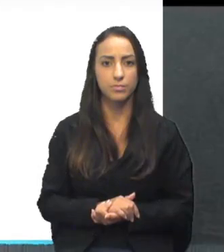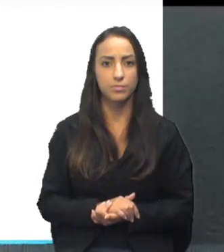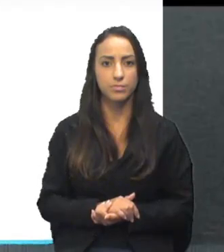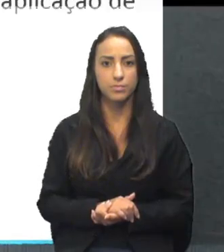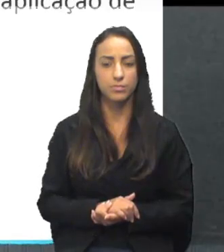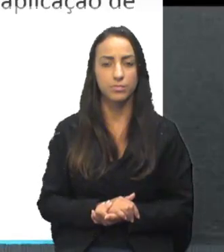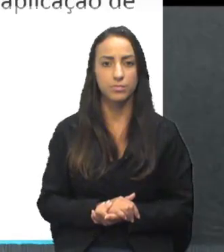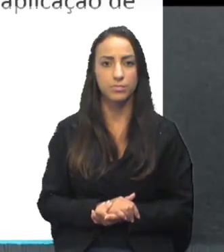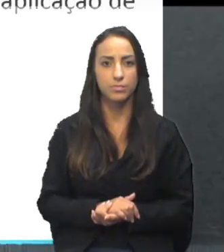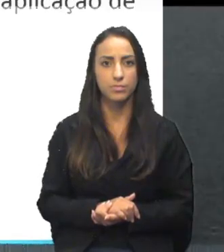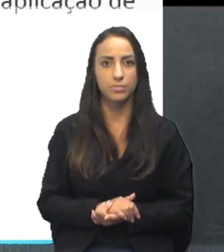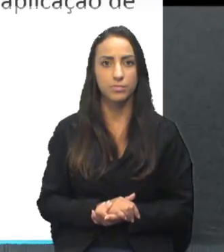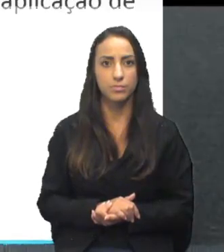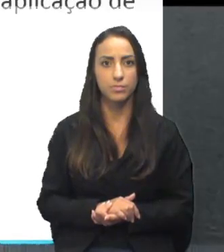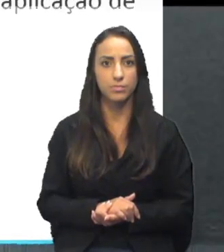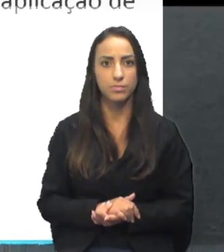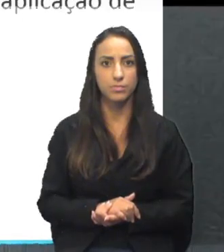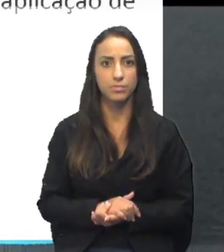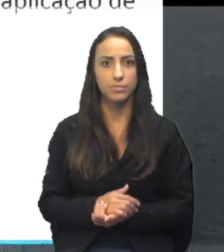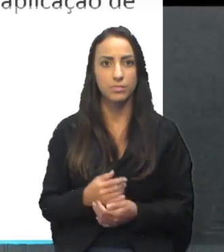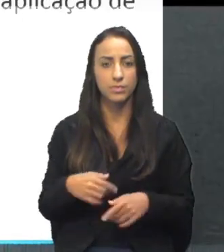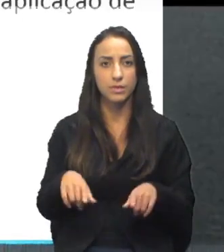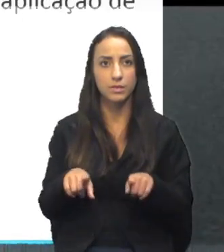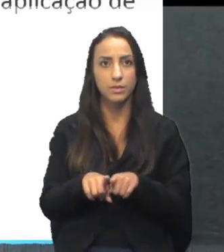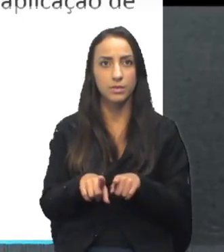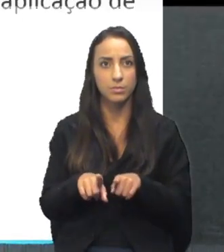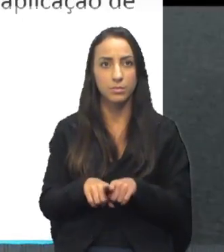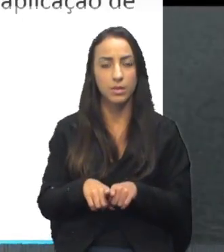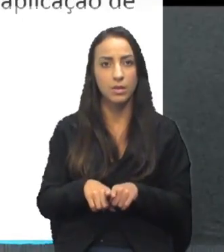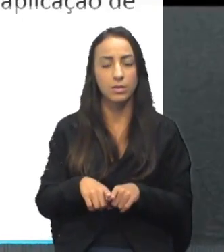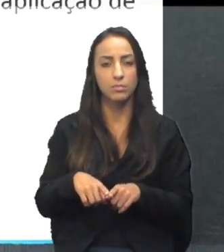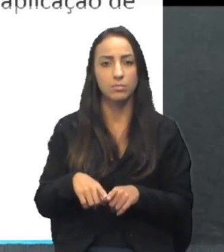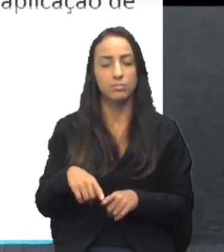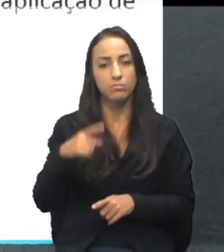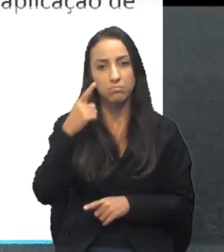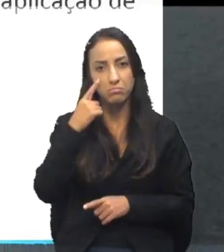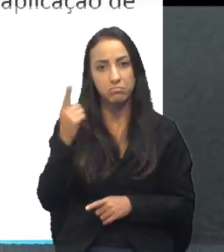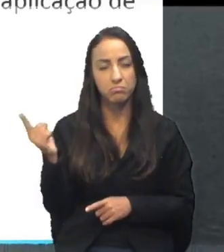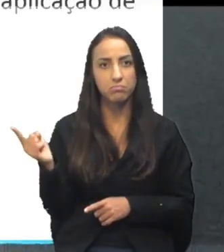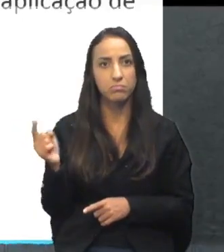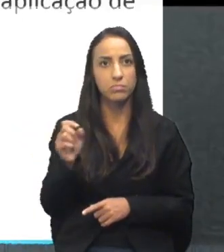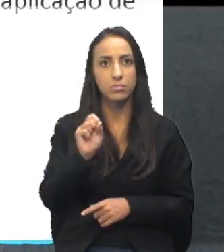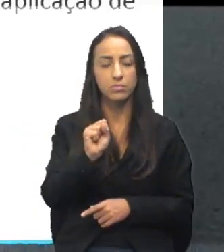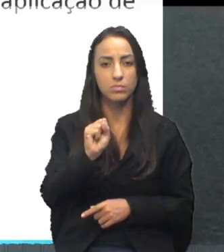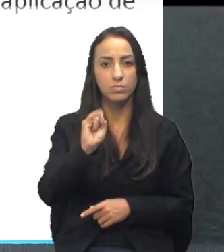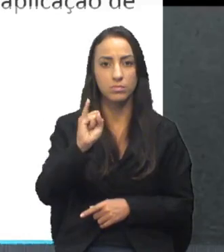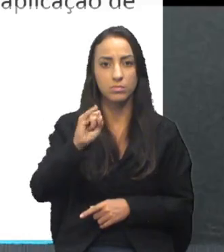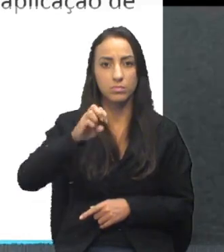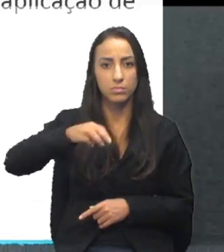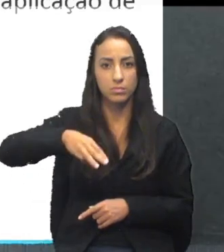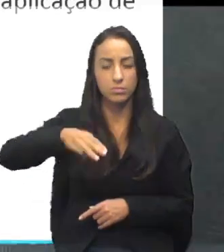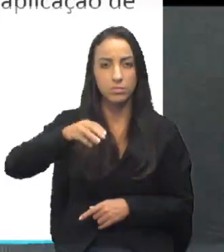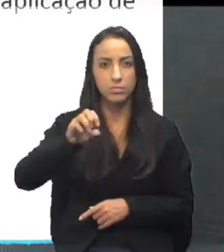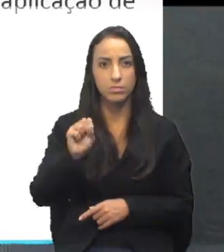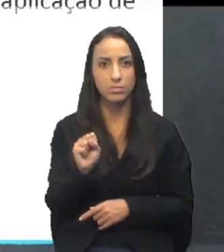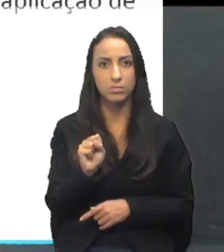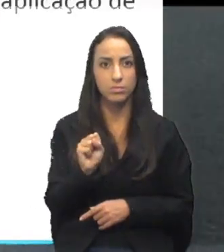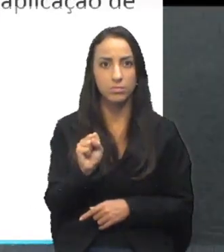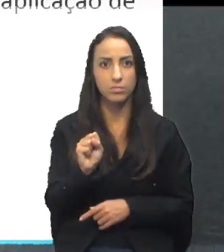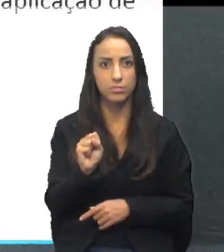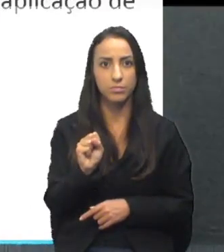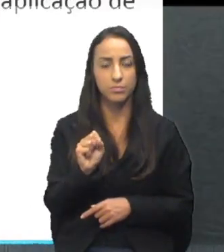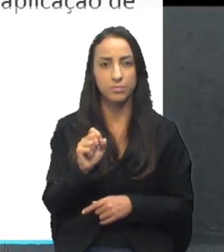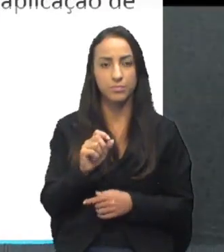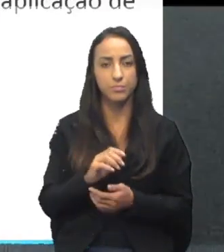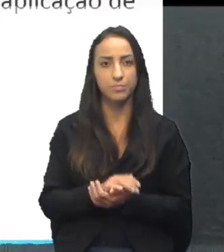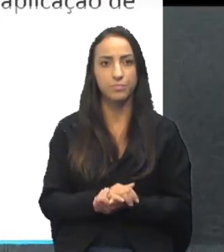sistemicamente. Temos a posição Sims, que é uma posição em que o paciente se deita sobre o lado anterior